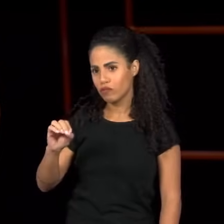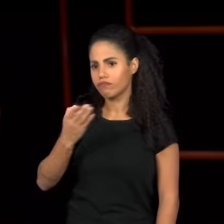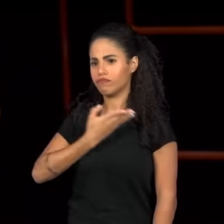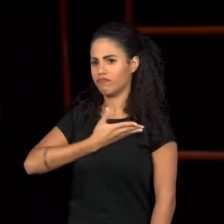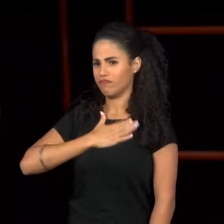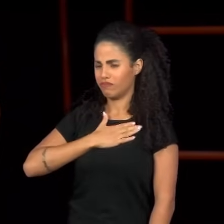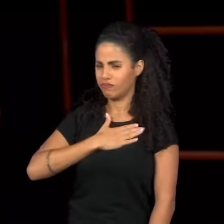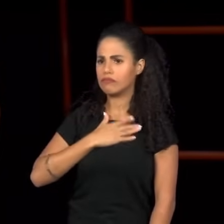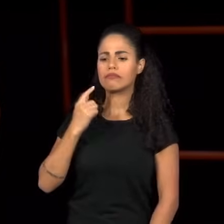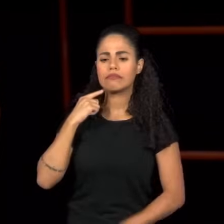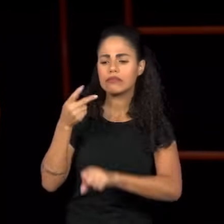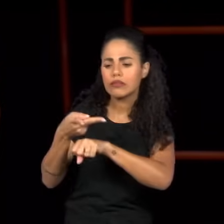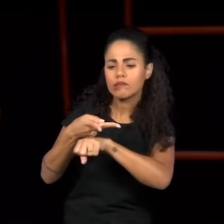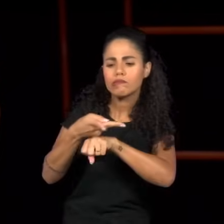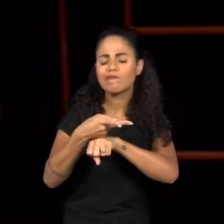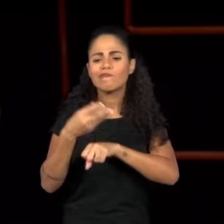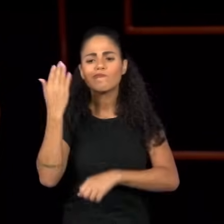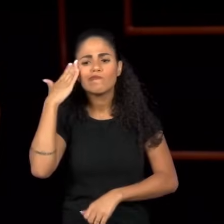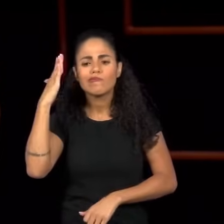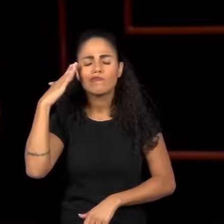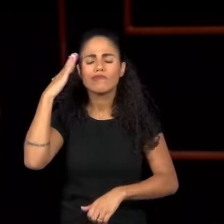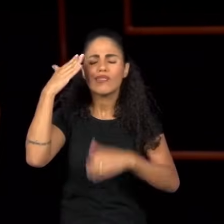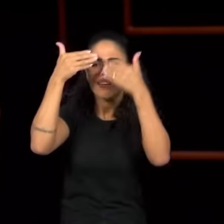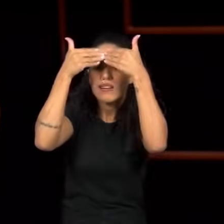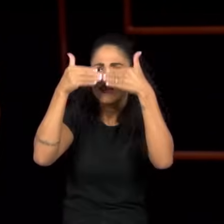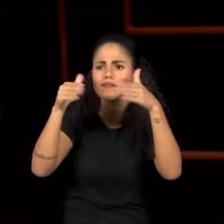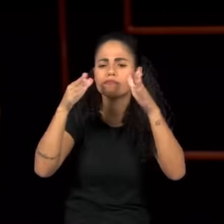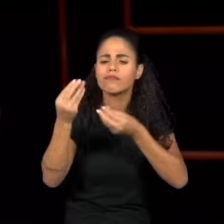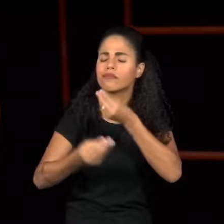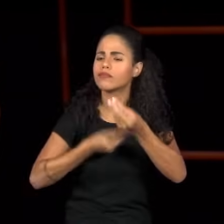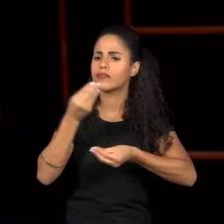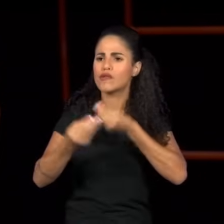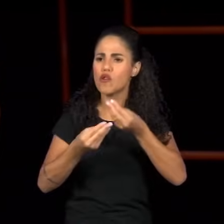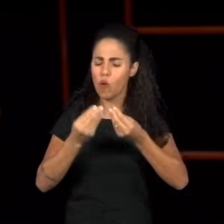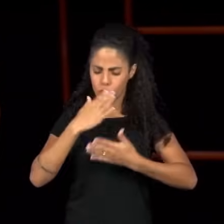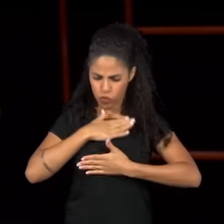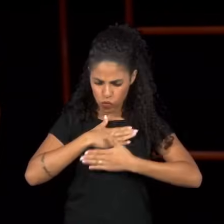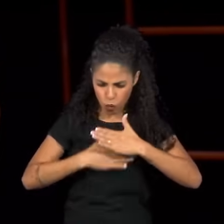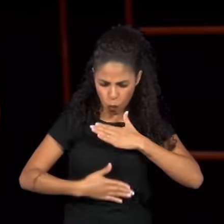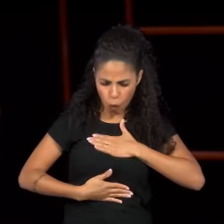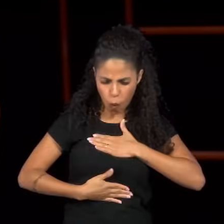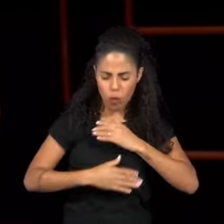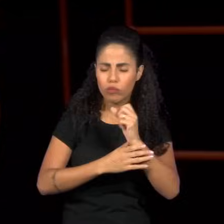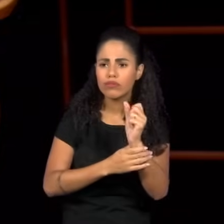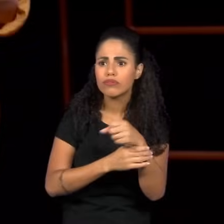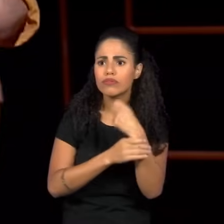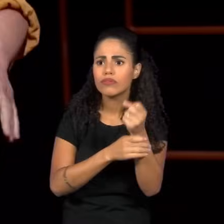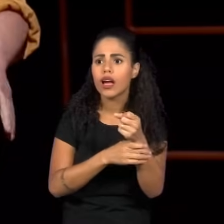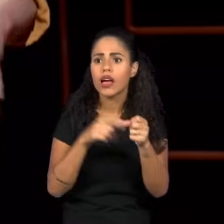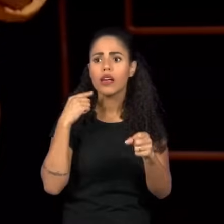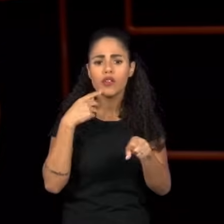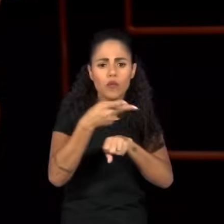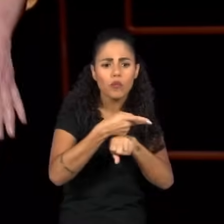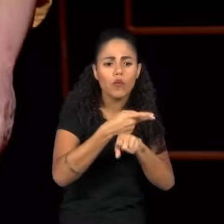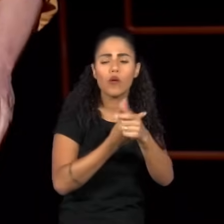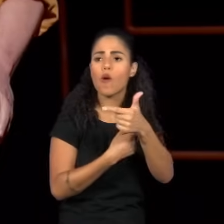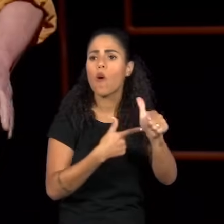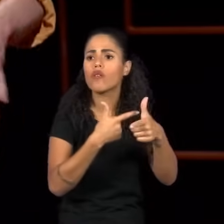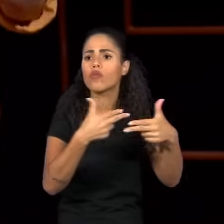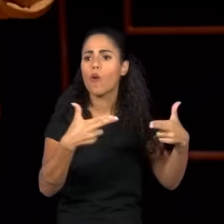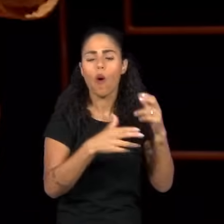uma procura de um entendimento maior anatômico do corpo e eu fui fazer escolas